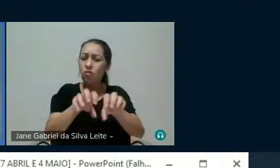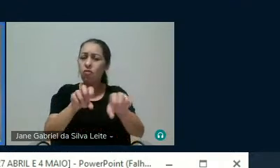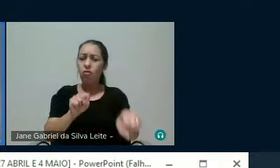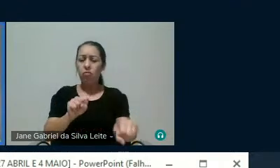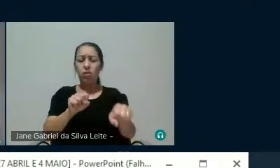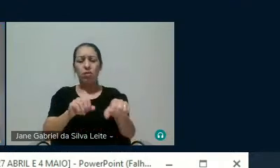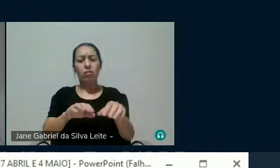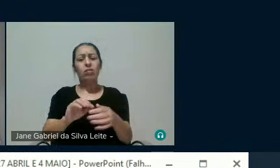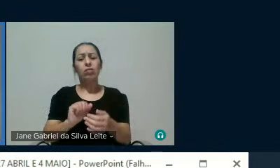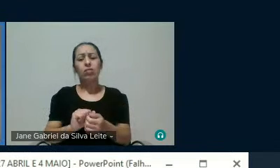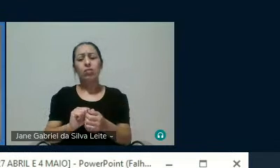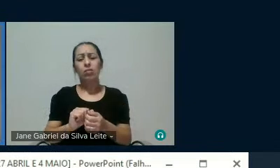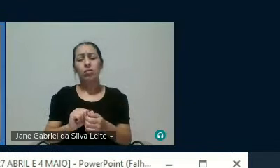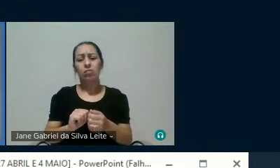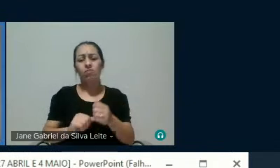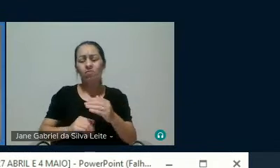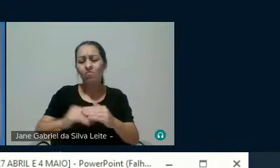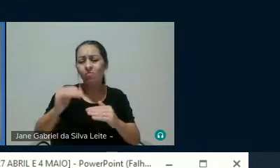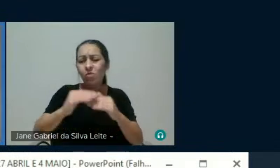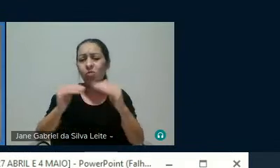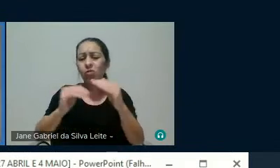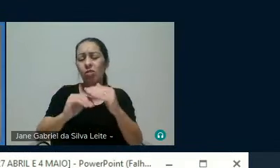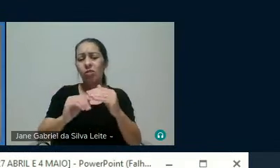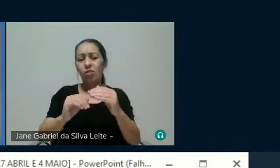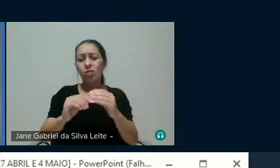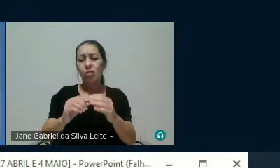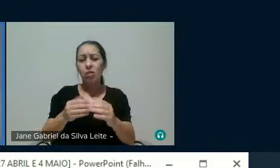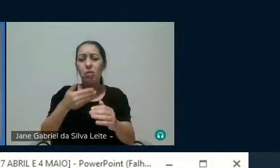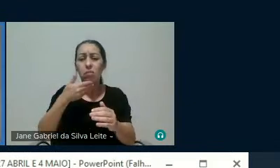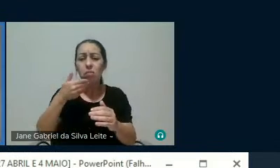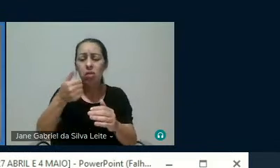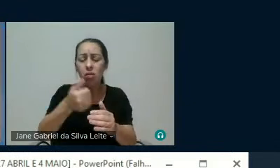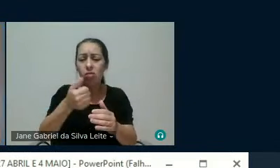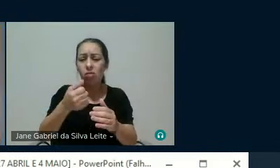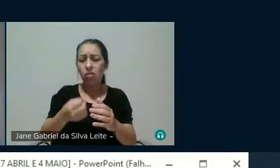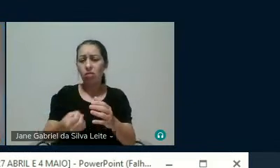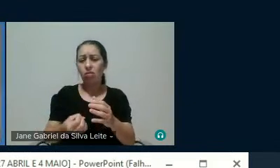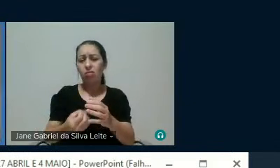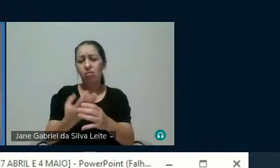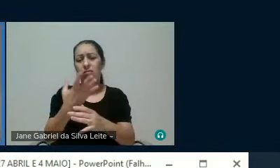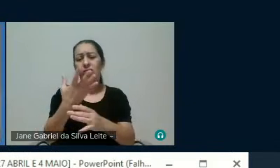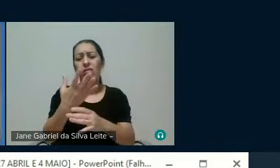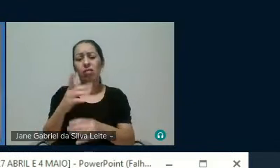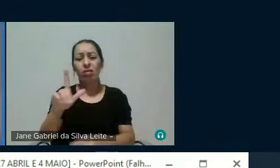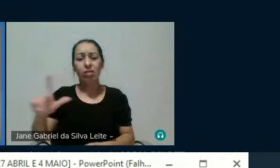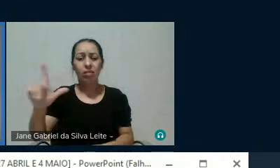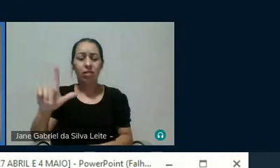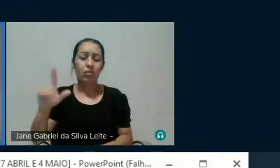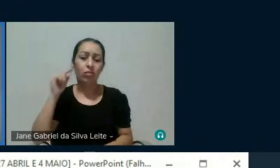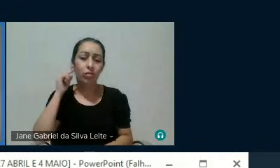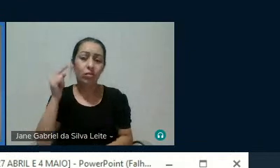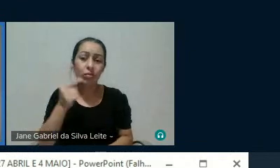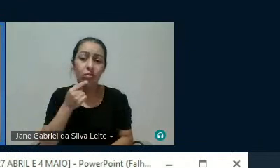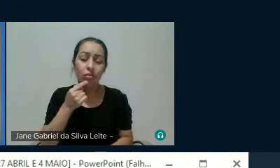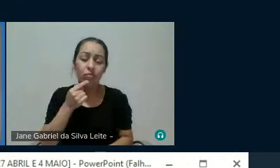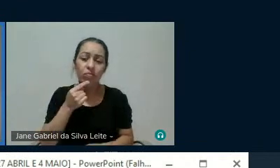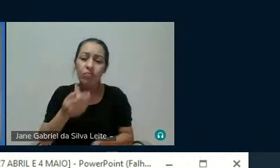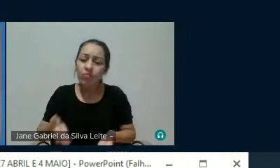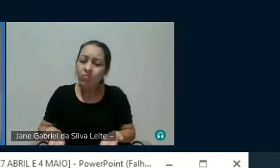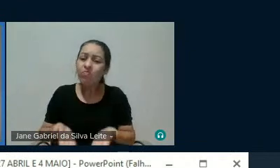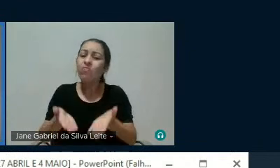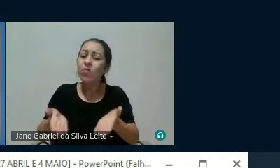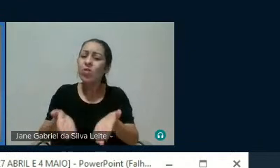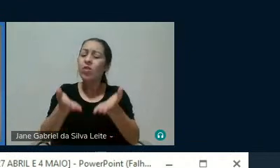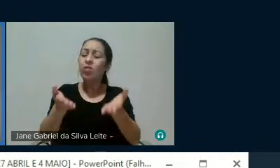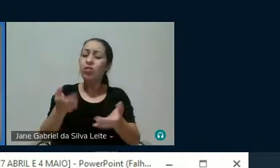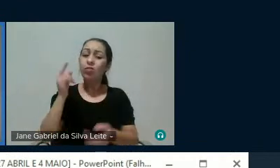aprimorar os artistas que já trabalham com essa literatura. Nós temos que incentivar os surdos a conhecer,